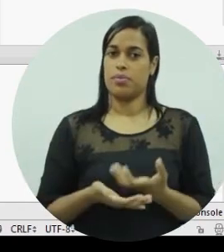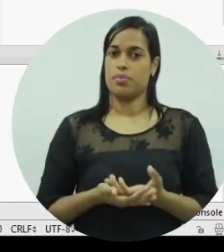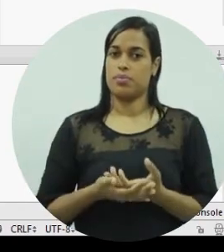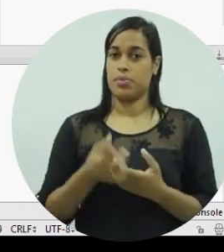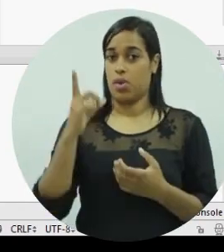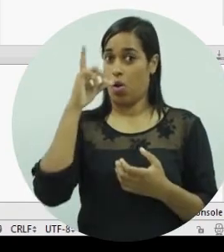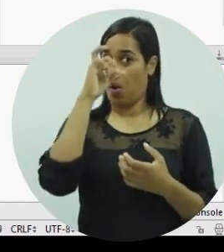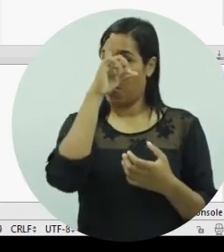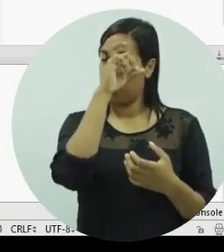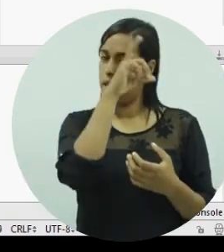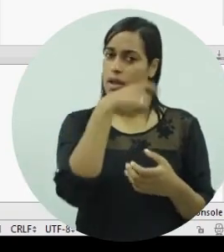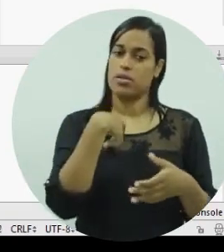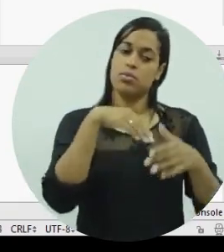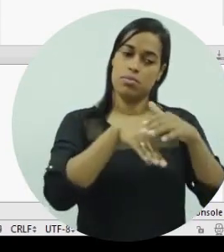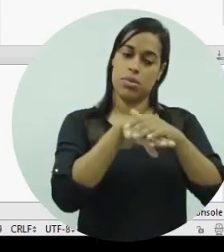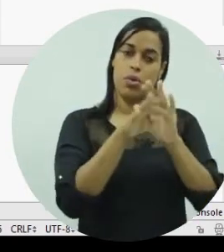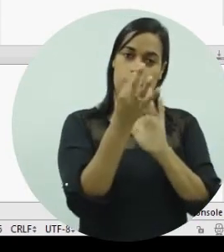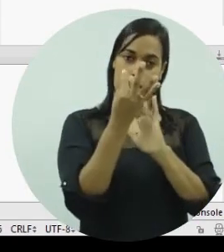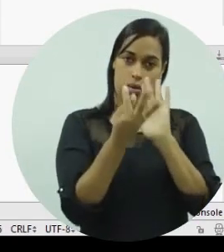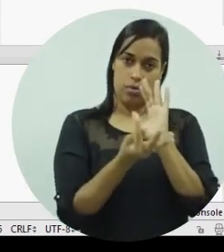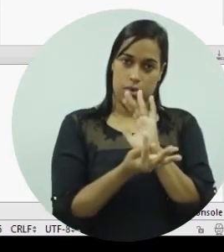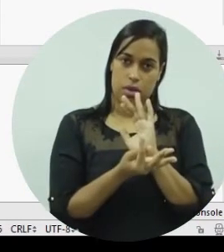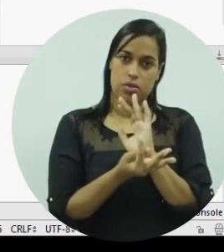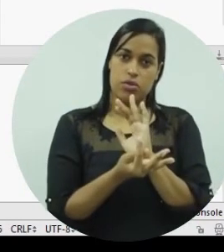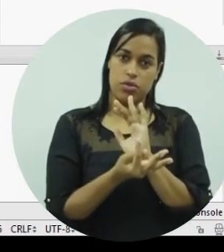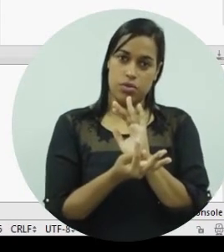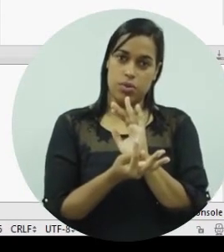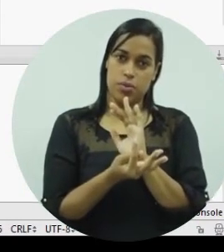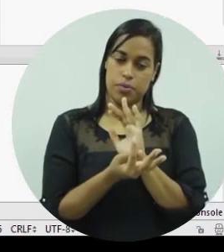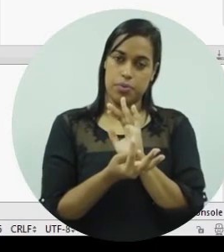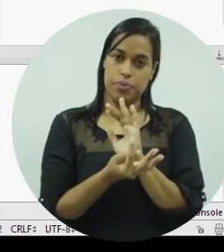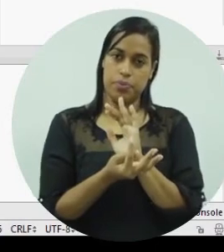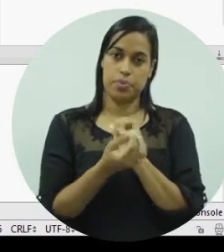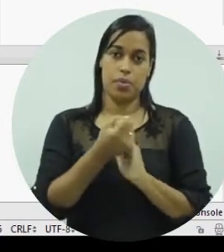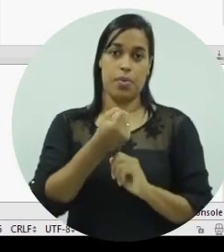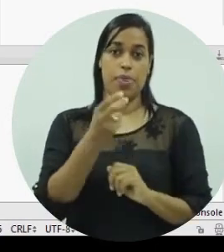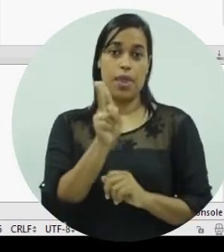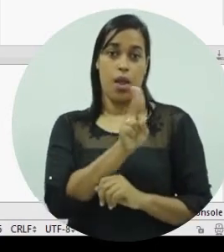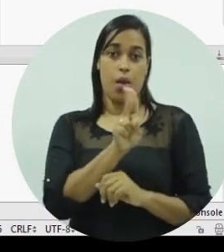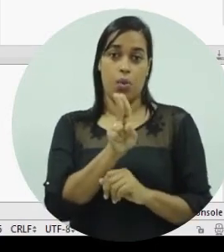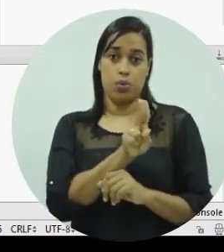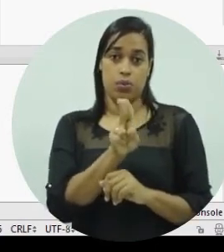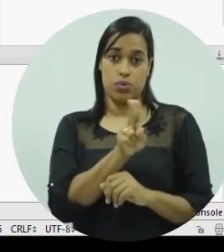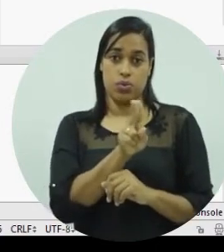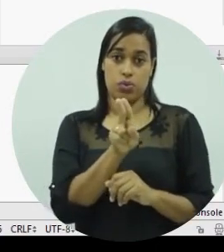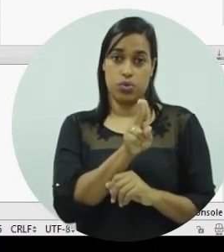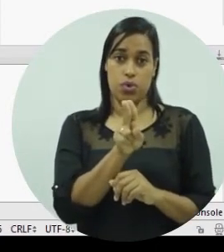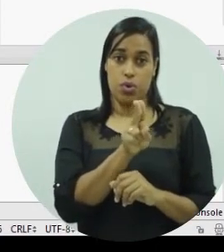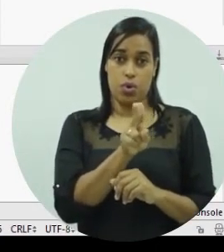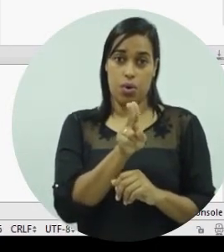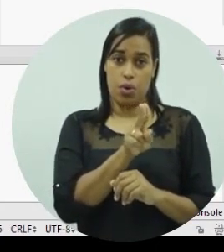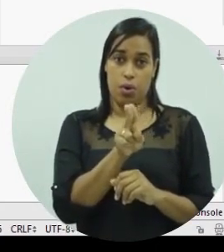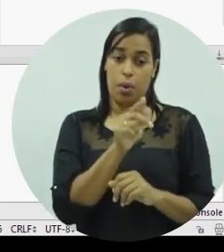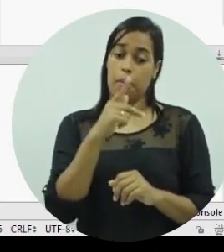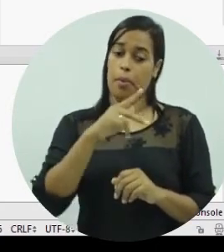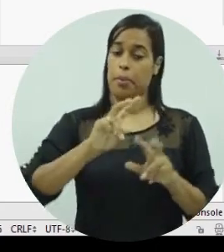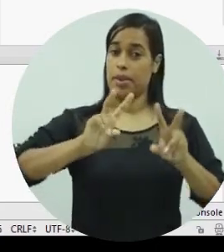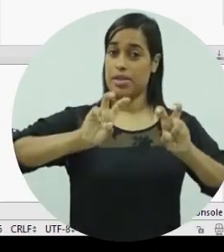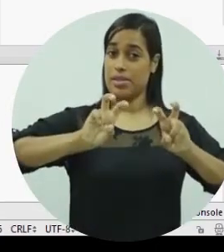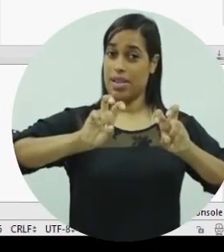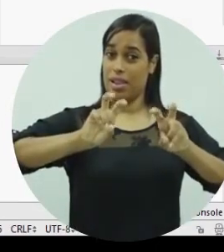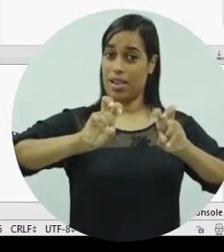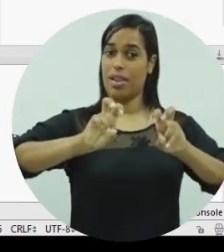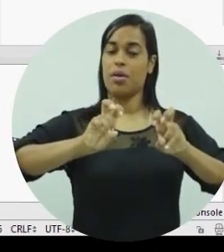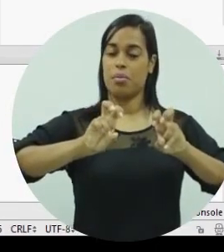complexo para guardar um texto. String é o nome dado para esse tipo